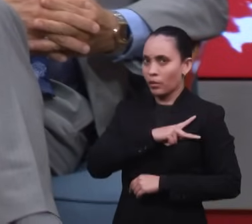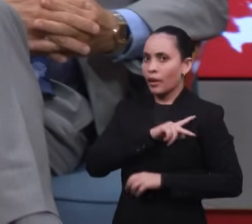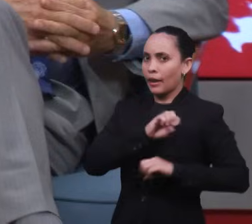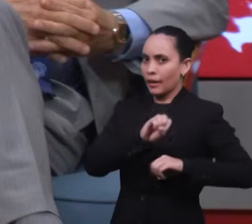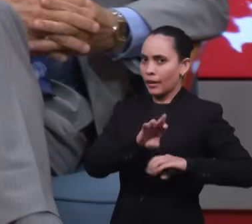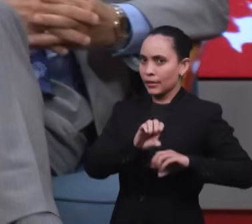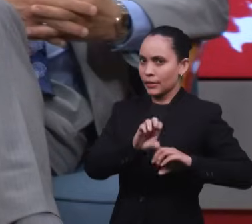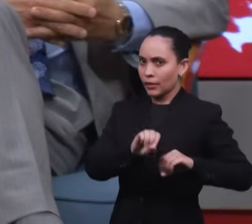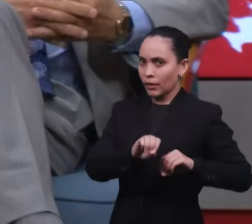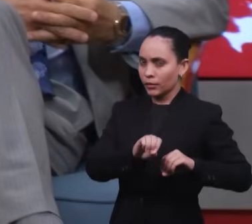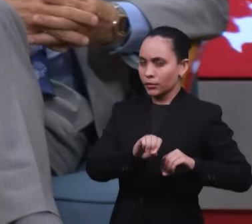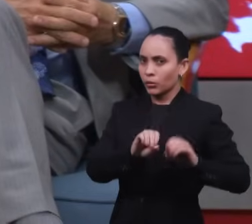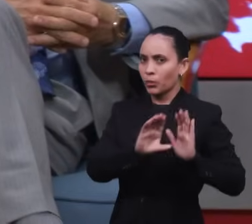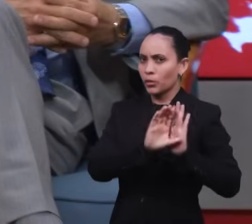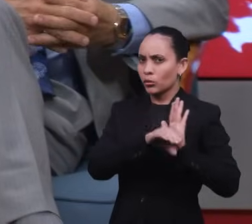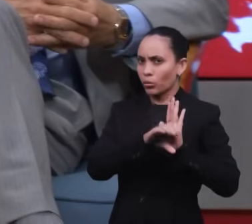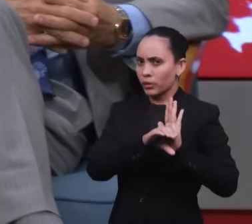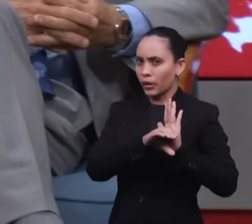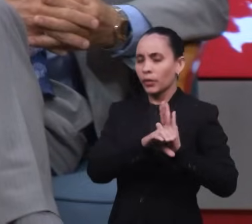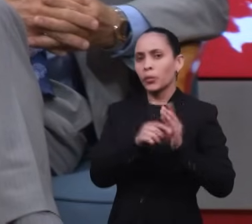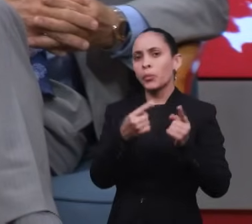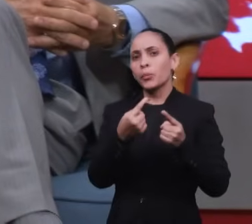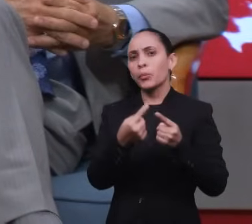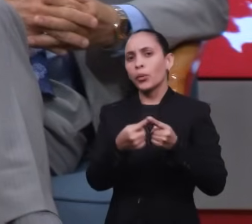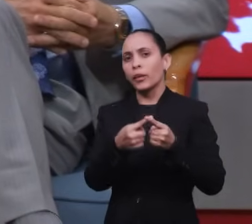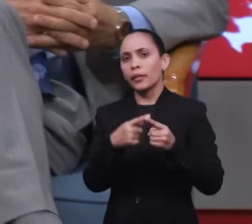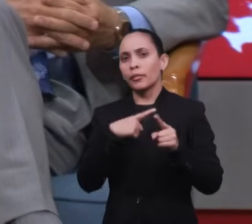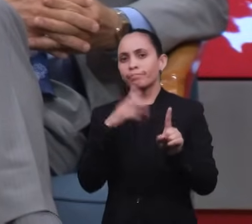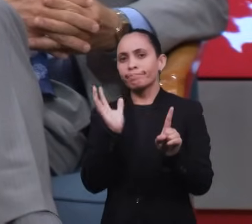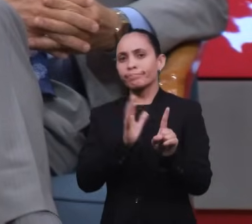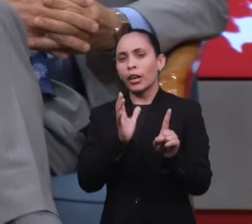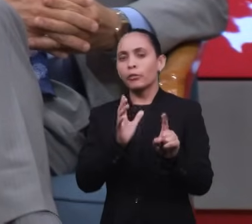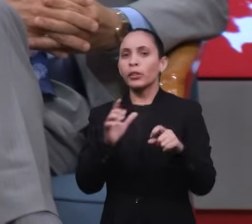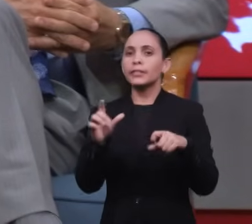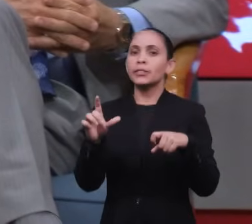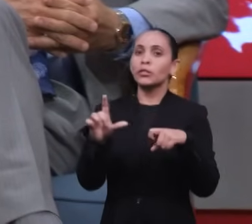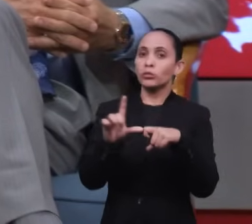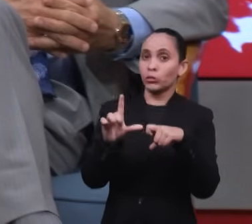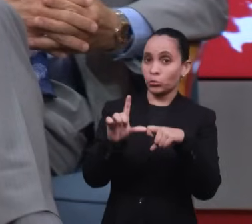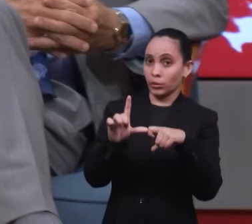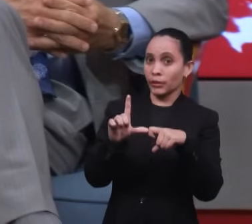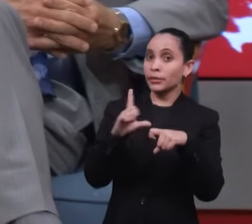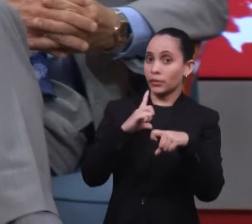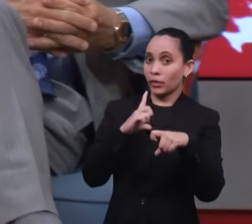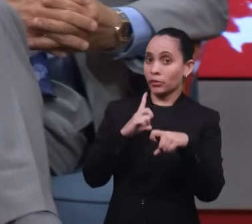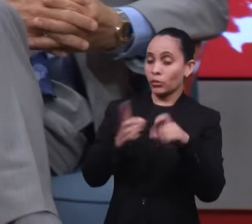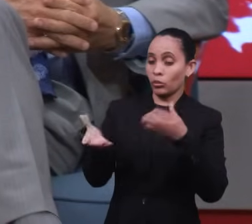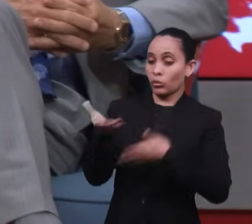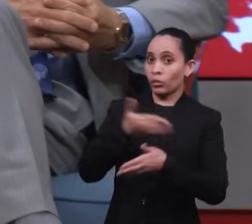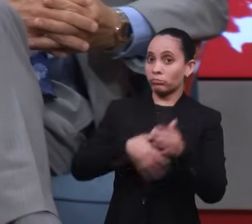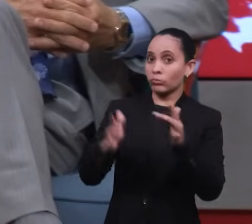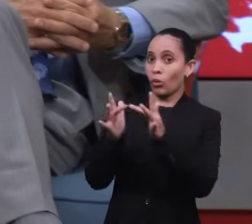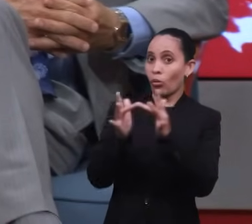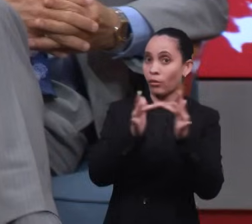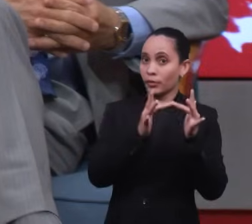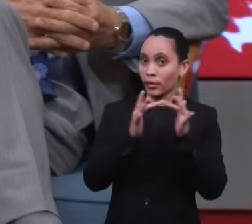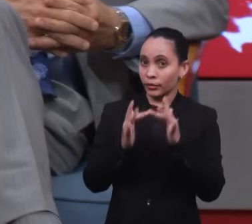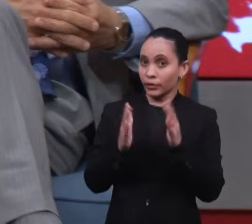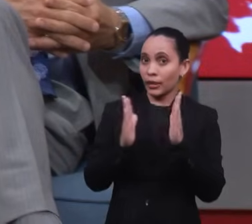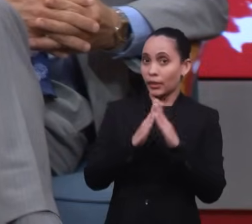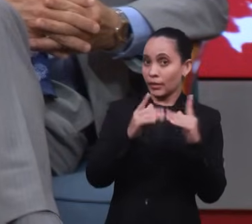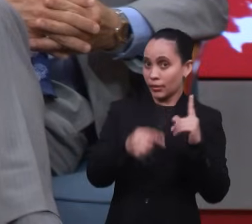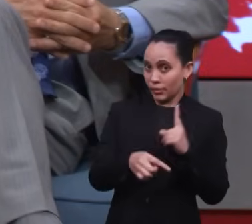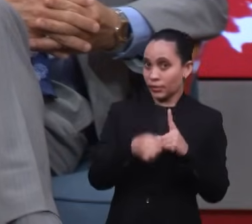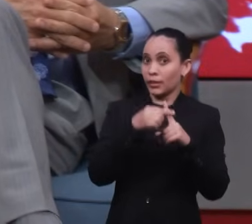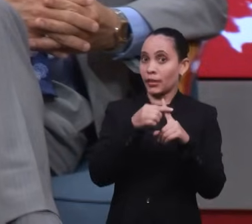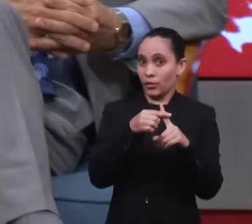Paulo sobre esse aspecto tenha sido por causa de Lucas. Paulo era um grande amigo de Lucas, conviveram